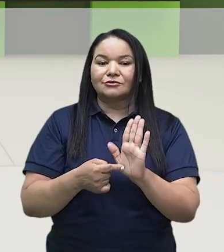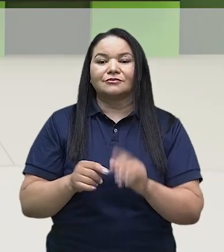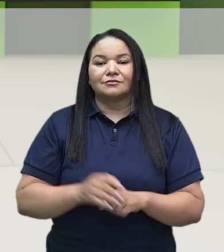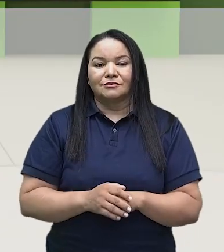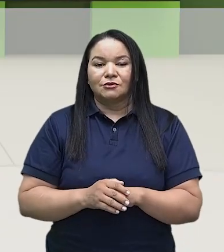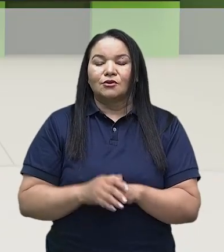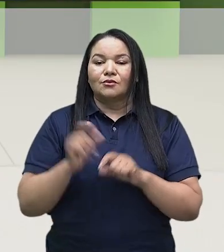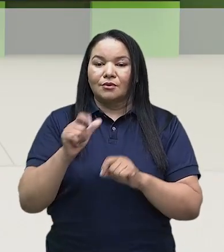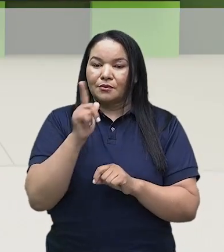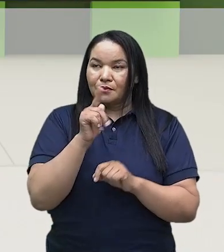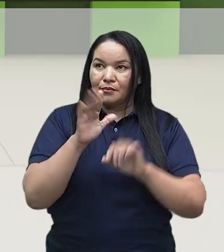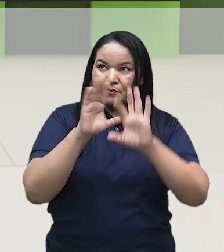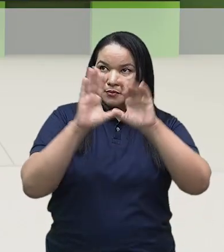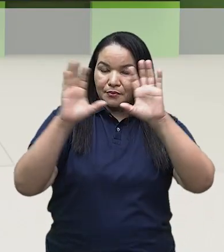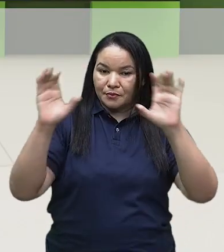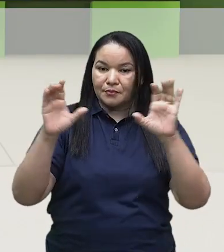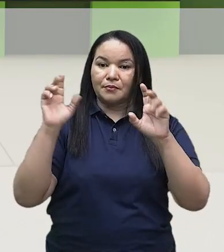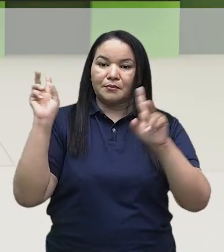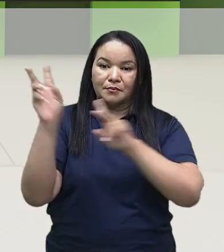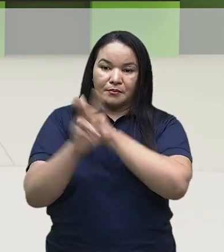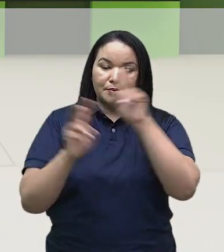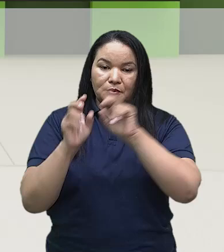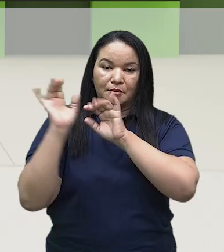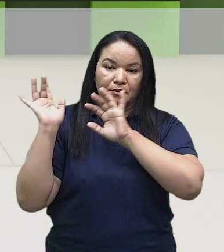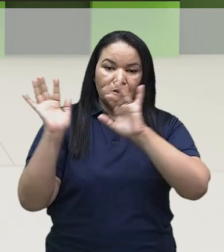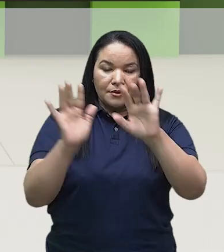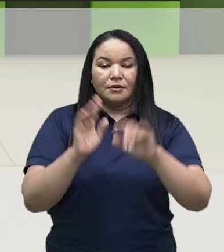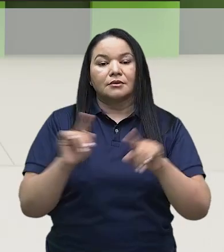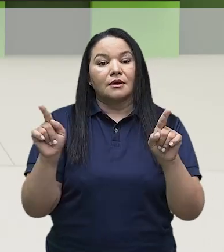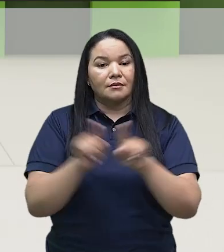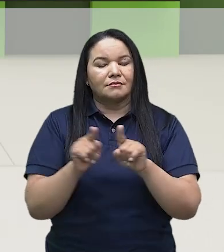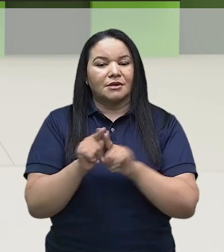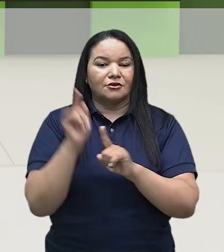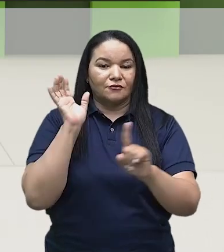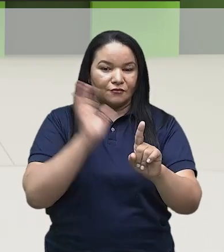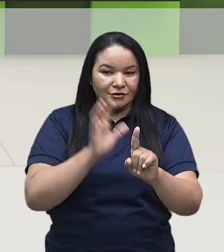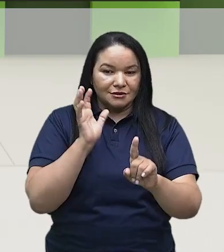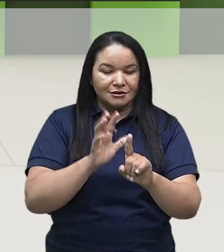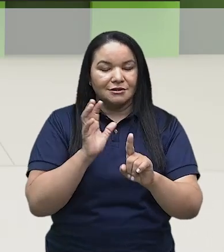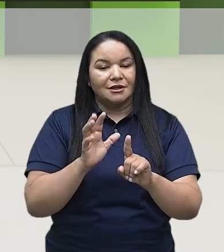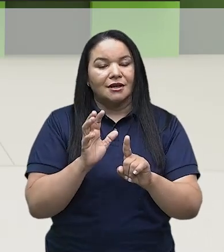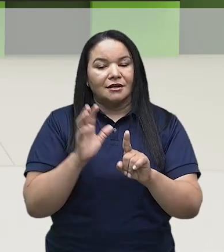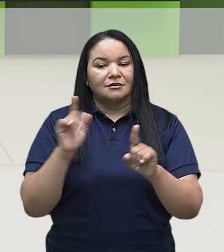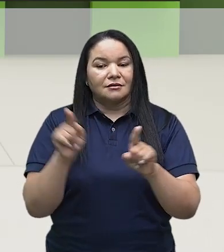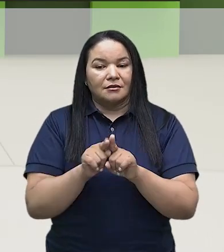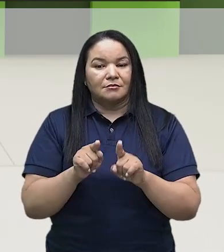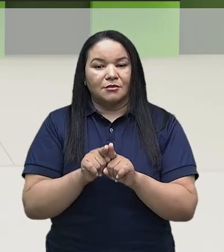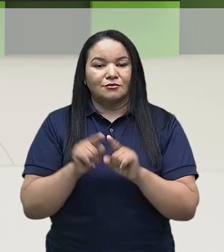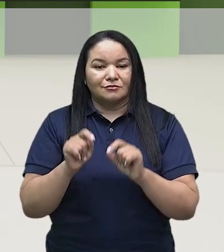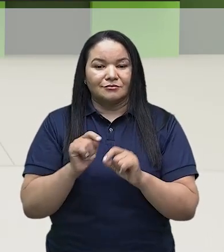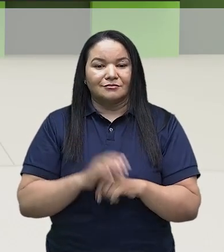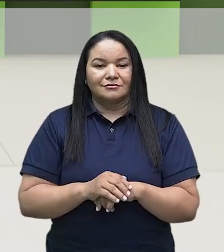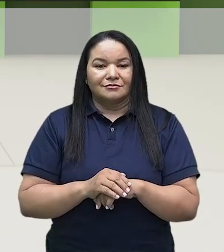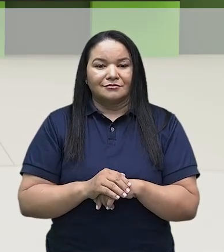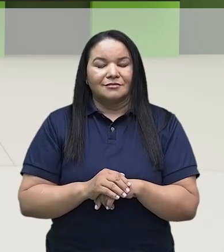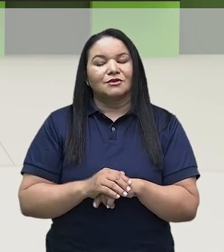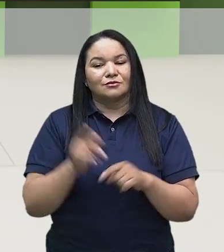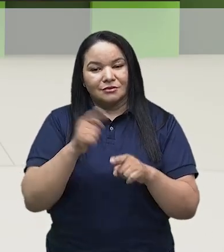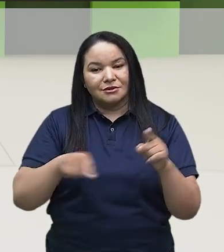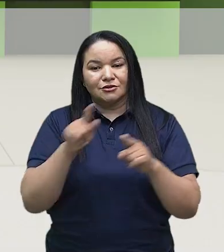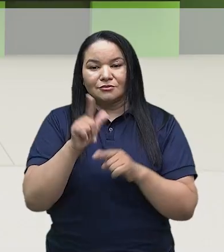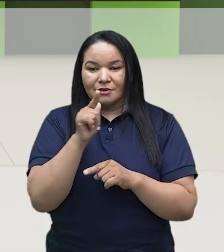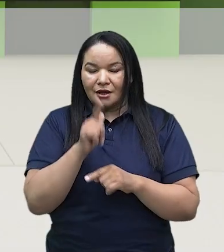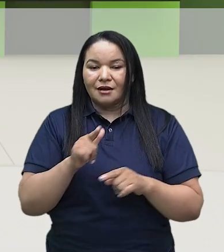vocês sobre os rios voadores, né? E que eles podem influenciar aí no ciclo da água, né?